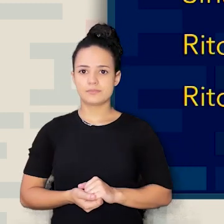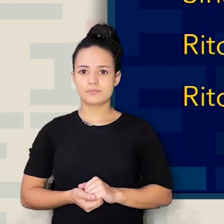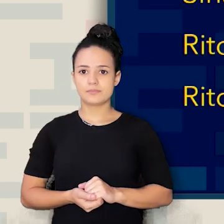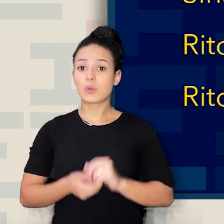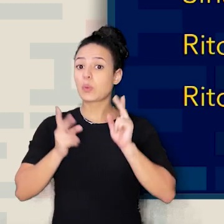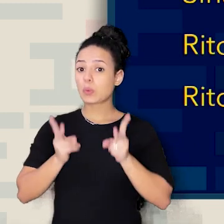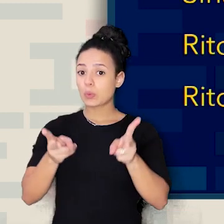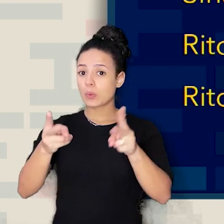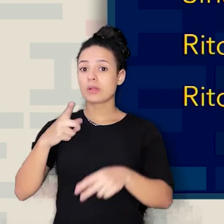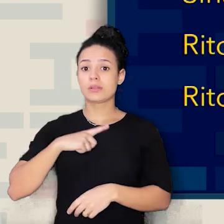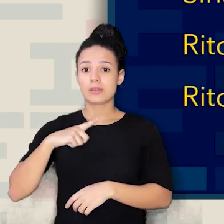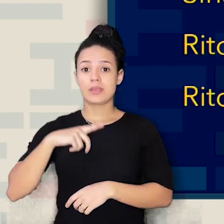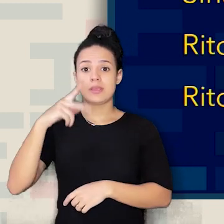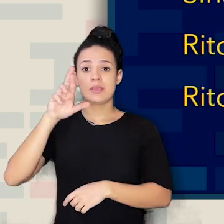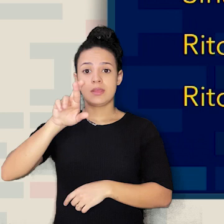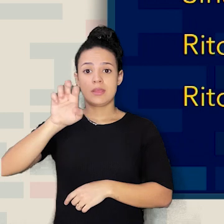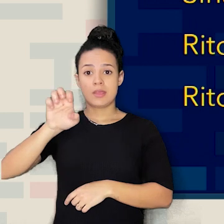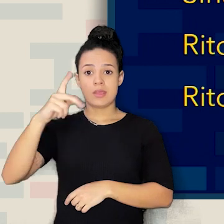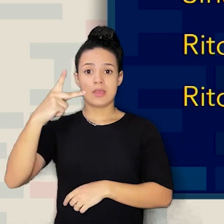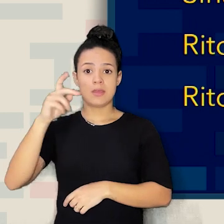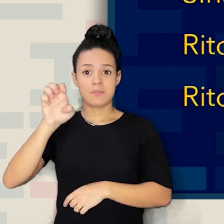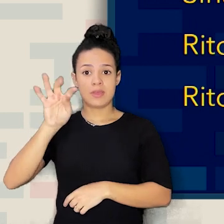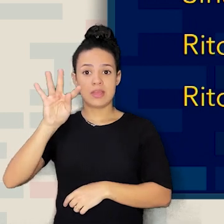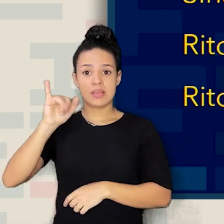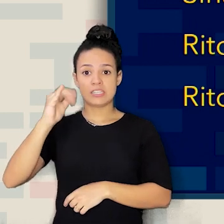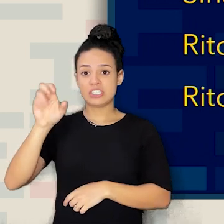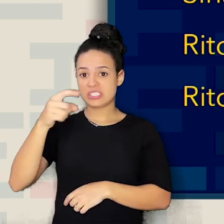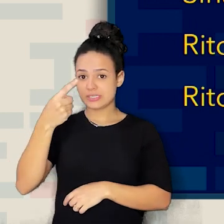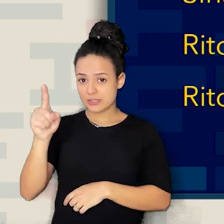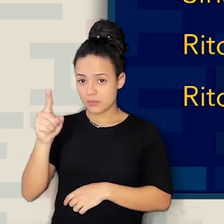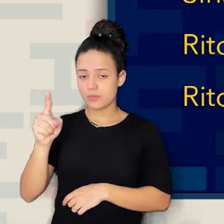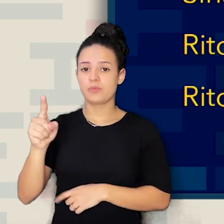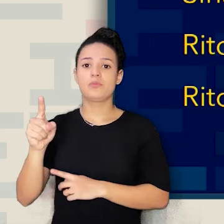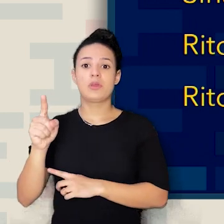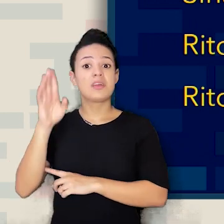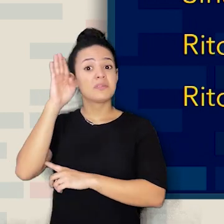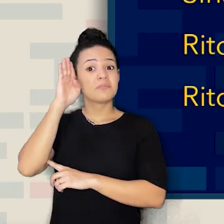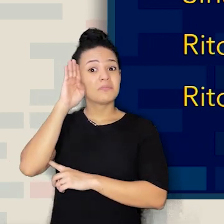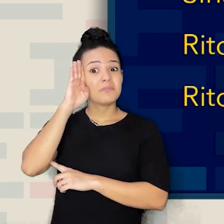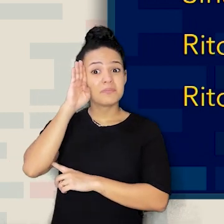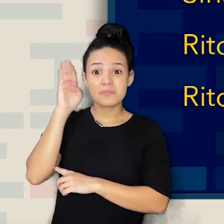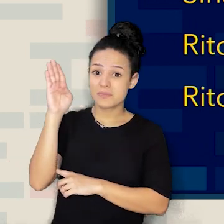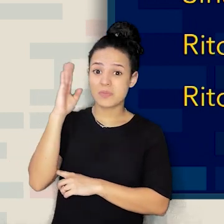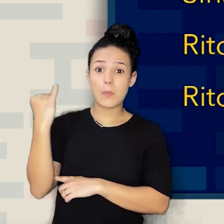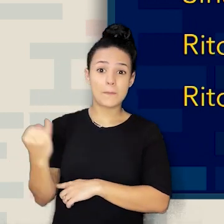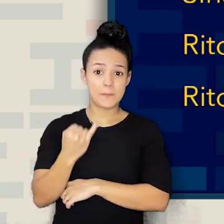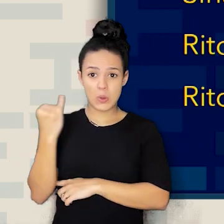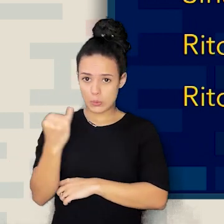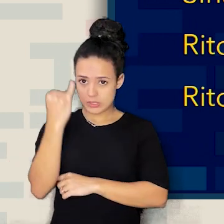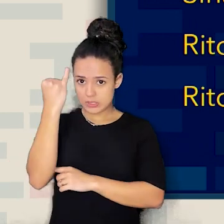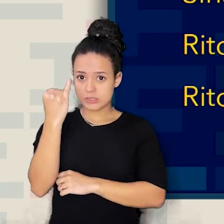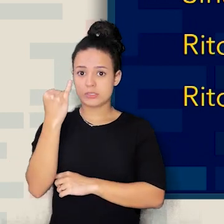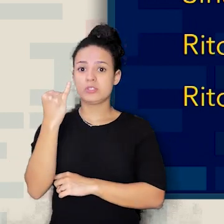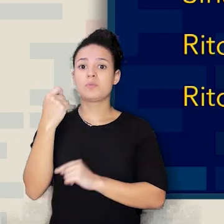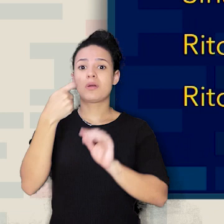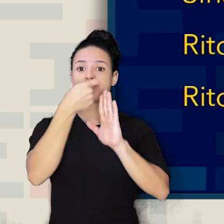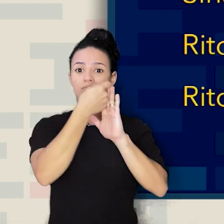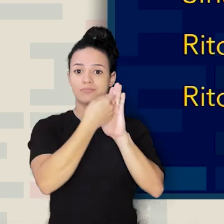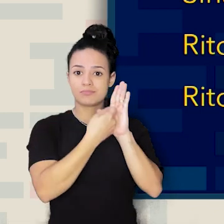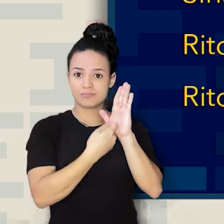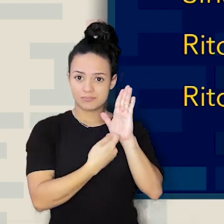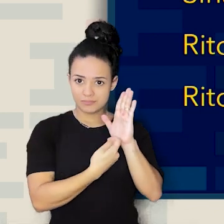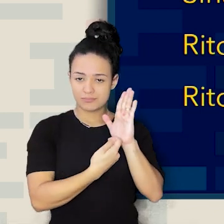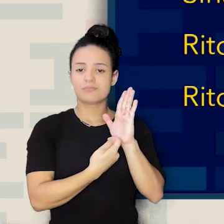Seguindo, a gente tem os sinais de repetição. Os sinais de repetição são fundamentalmente importantes para a grafia musical,